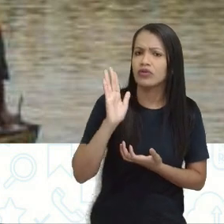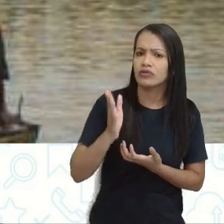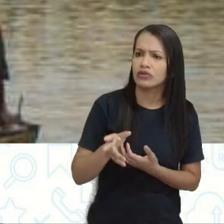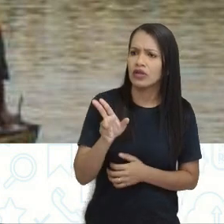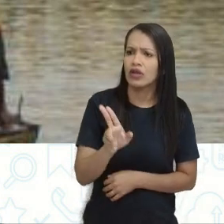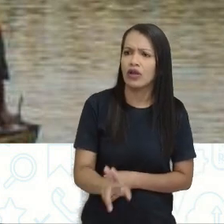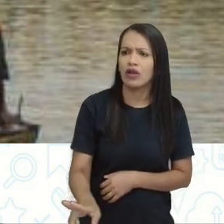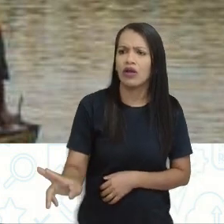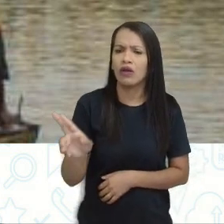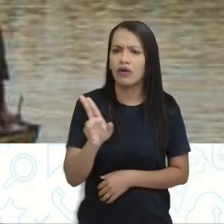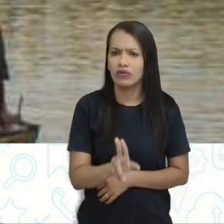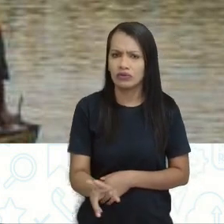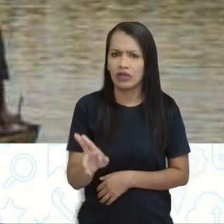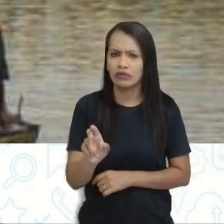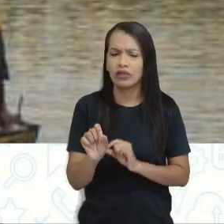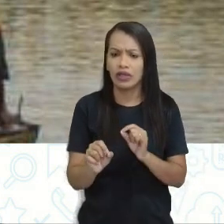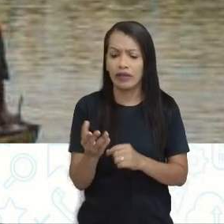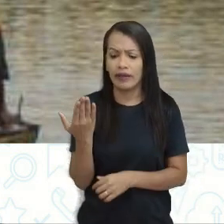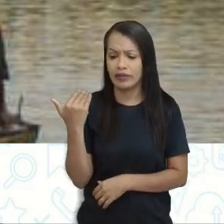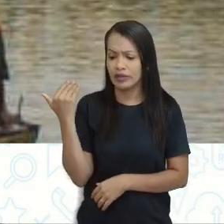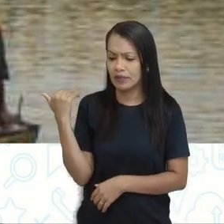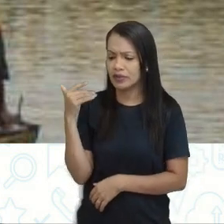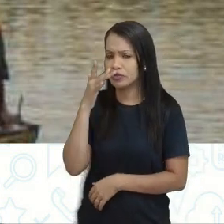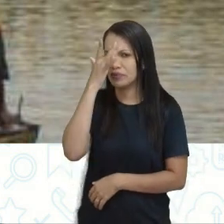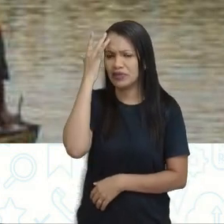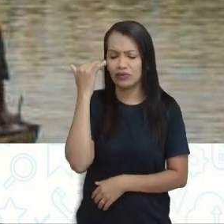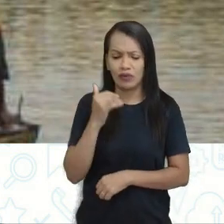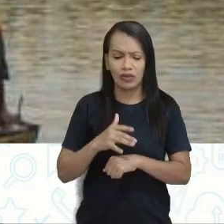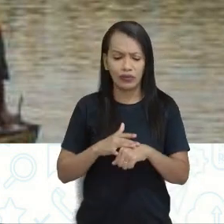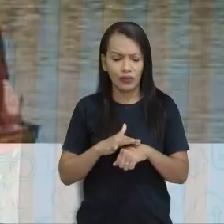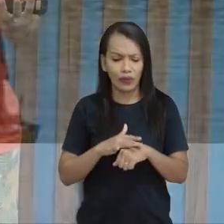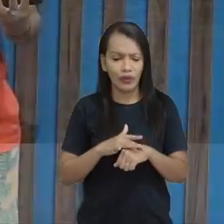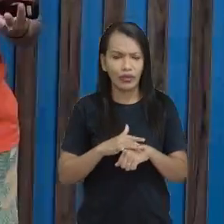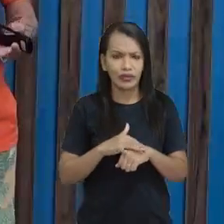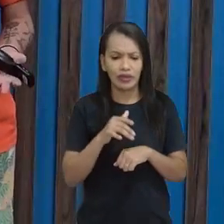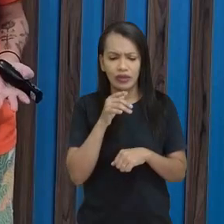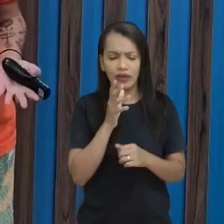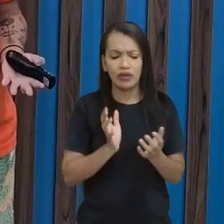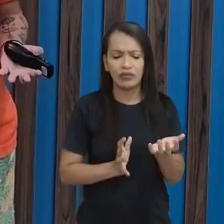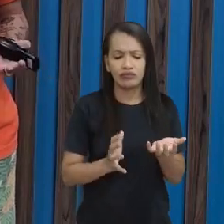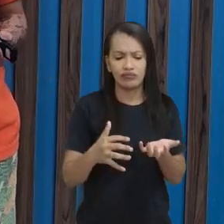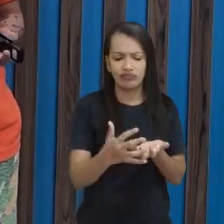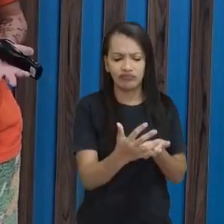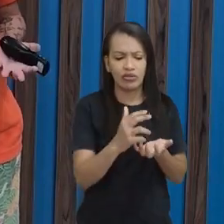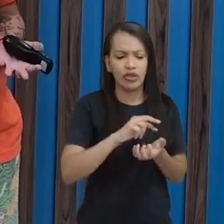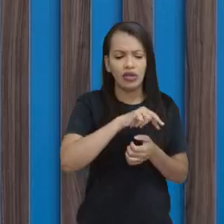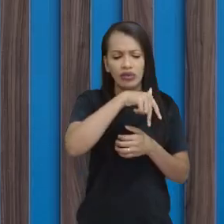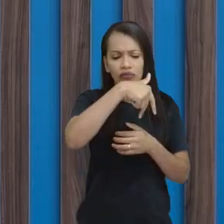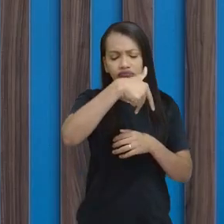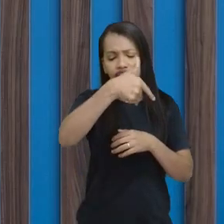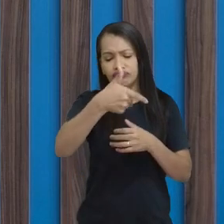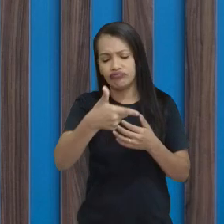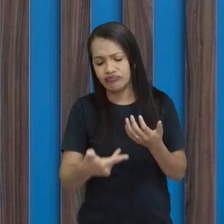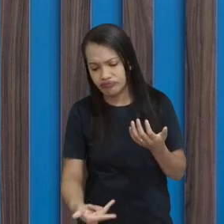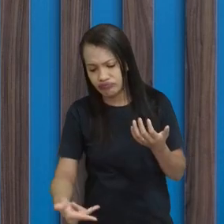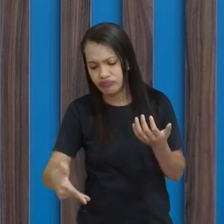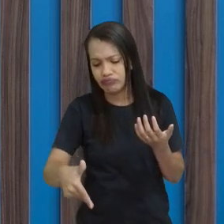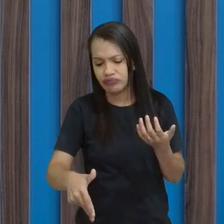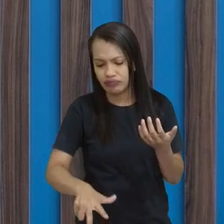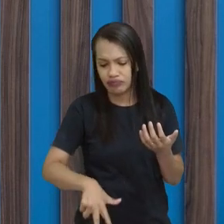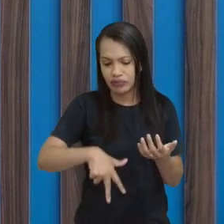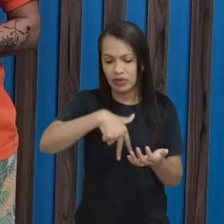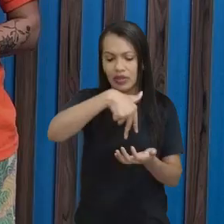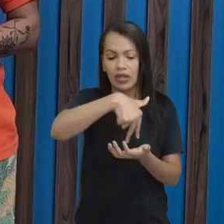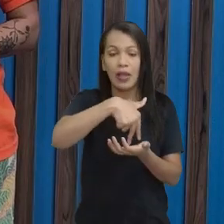para cunho medicinal. Sim. Né? E hoje a gente tem medo de mergulhar nele porque pode, né, contrair uma